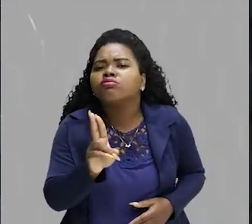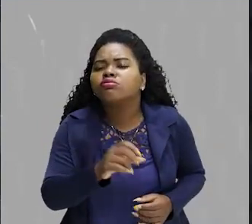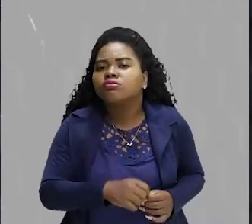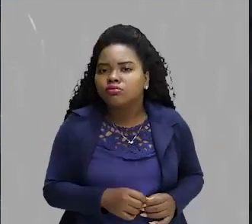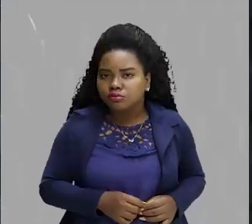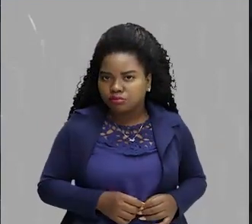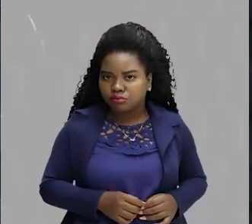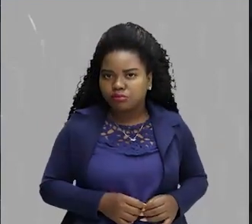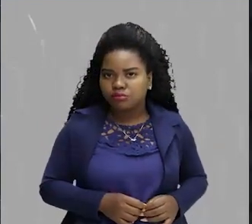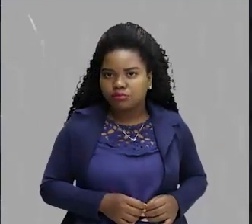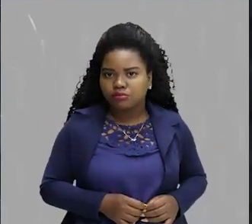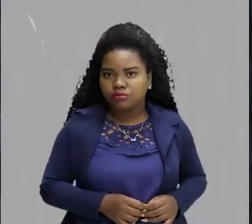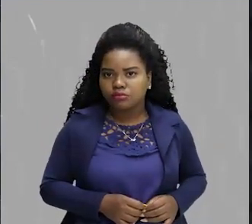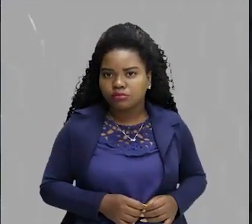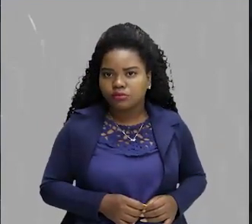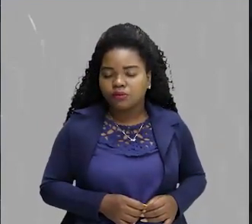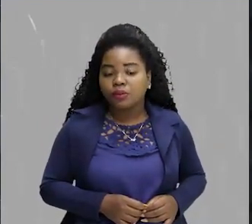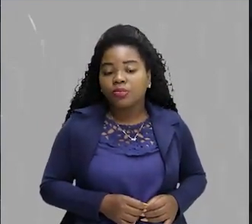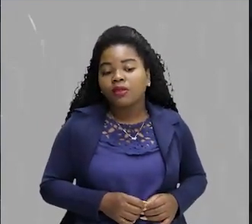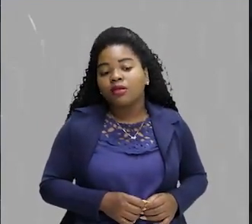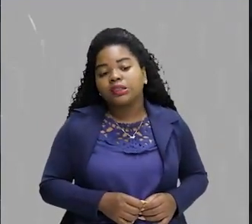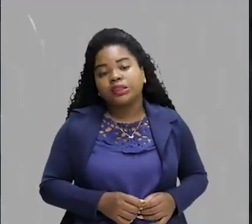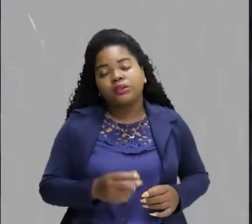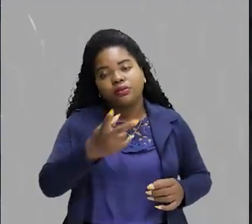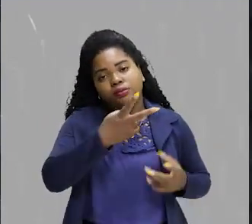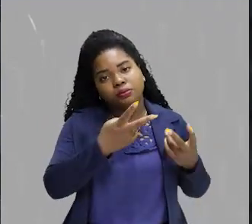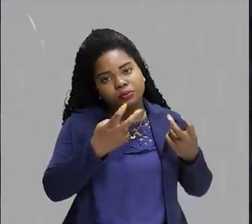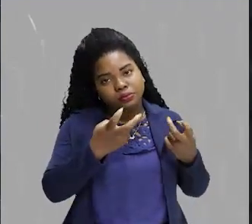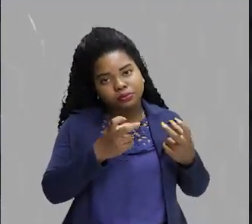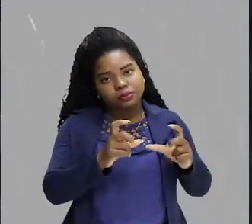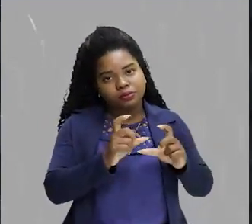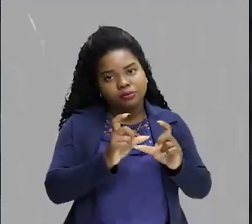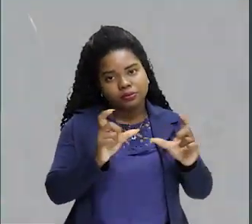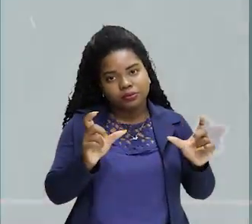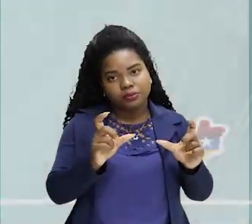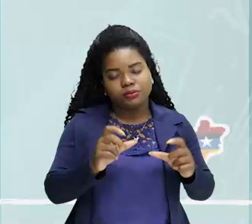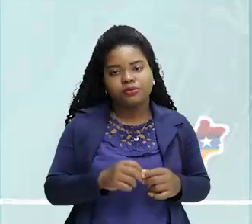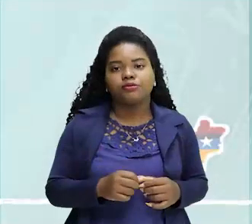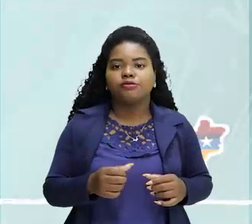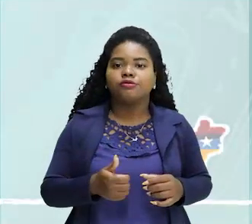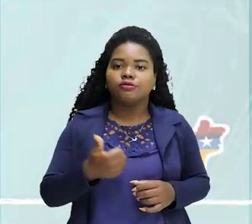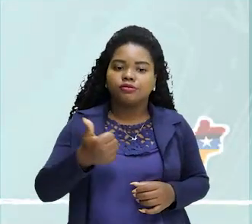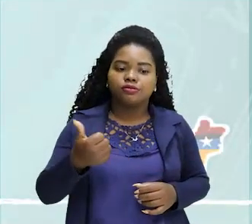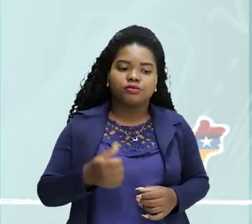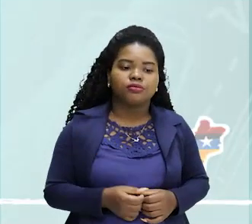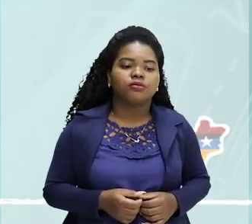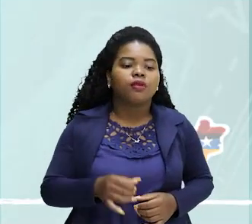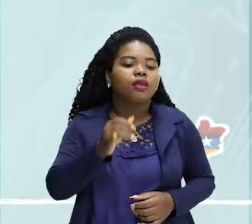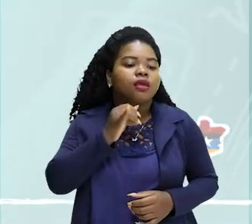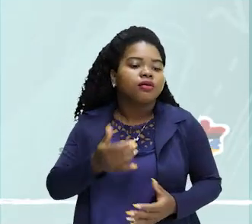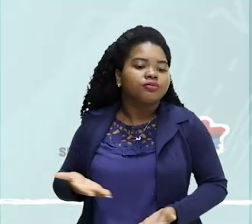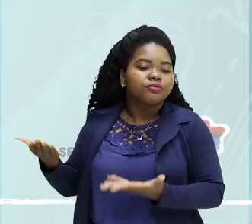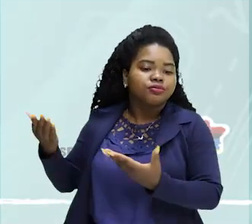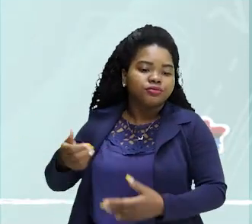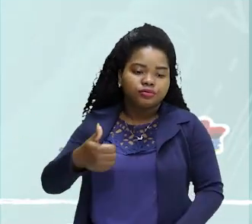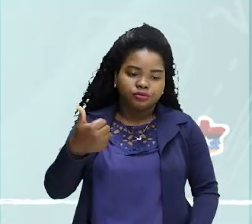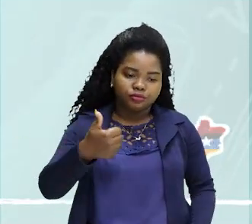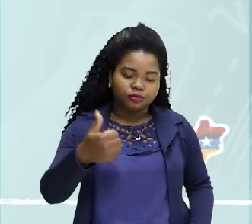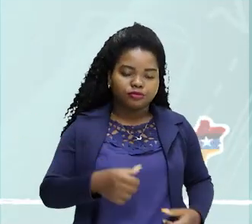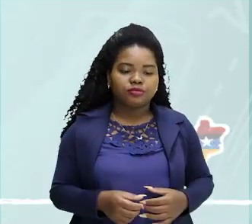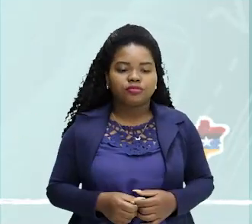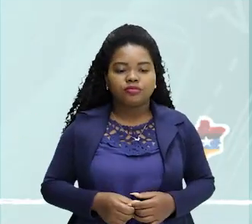Então, percebam que a palavra interrogativa, ela sempre vem primeiro. Exemplo. Did she clean her